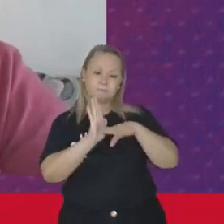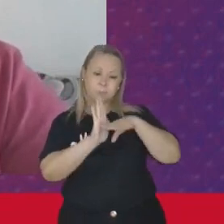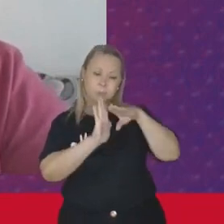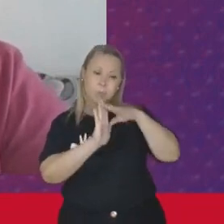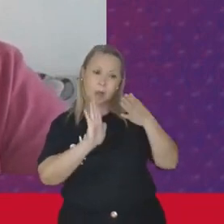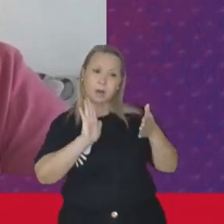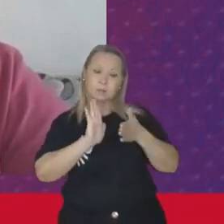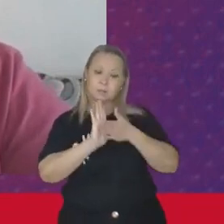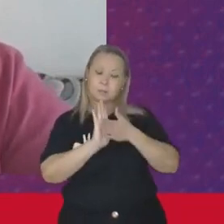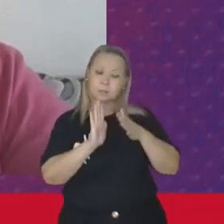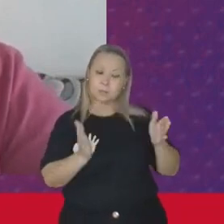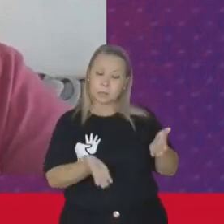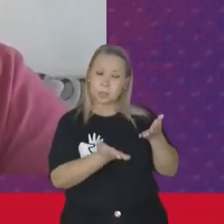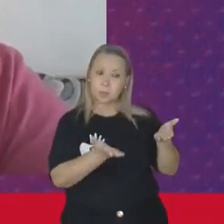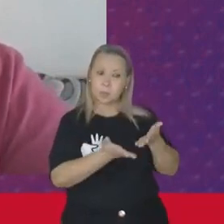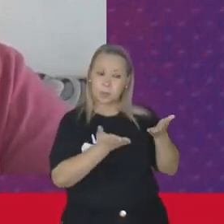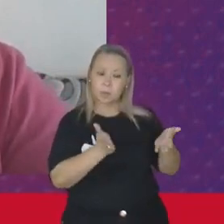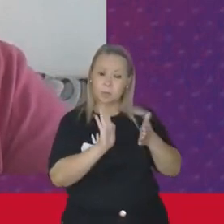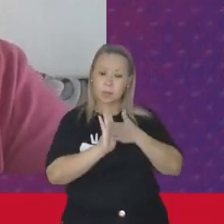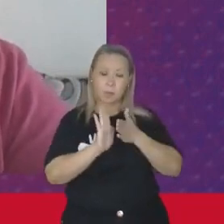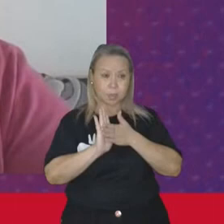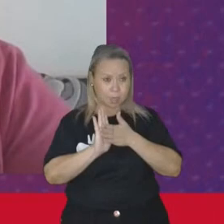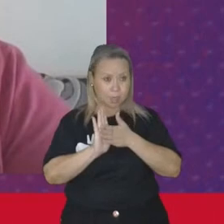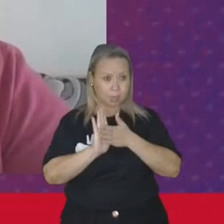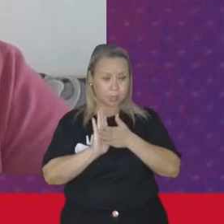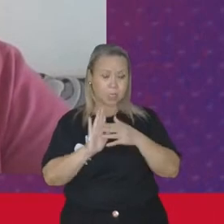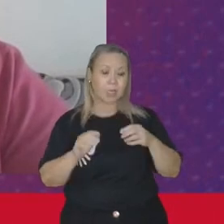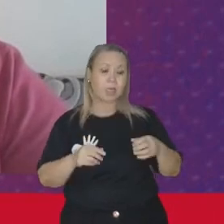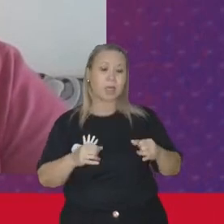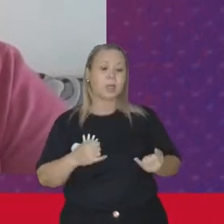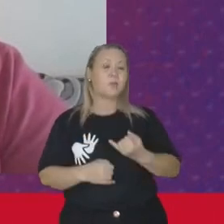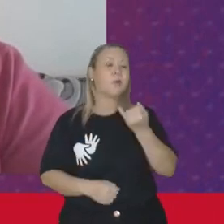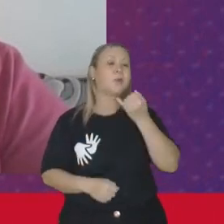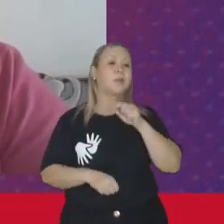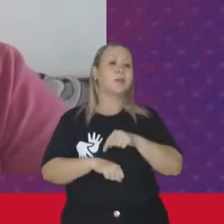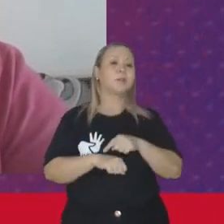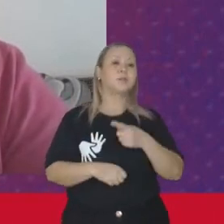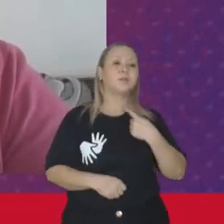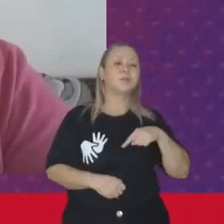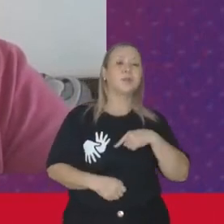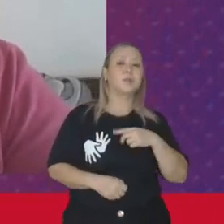abordagem, né? É importante, quando a gente vai